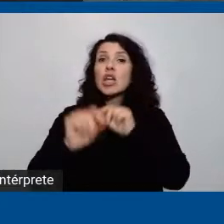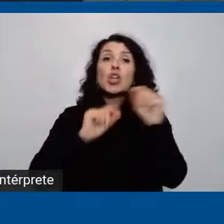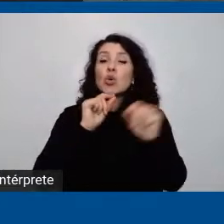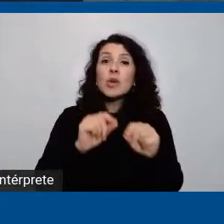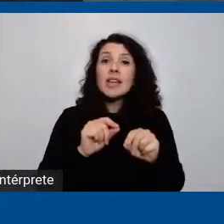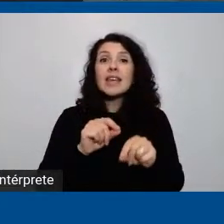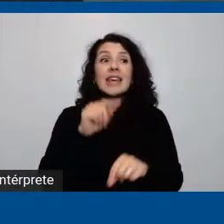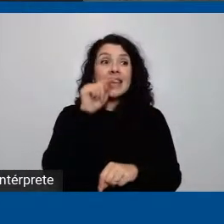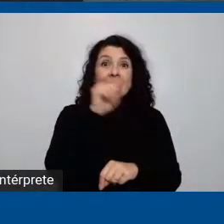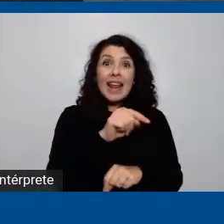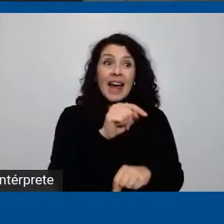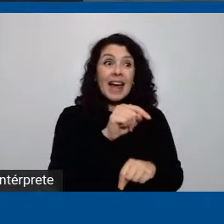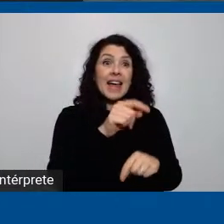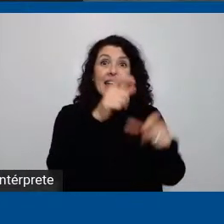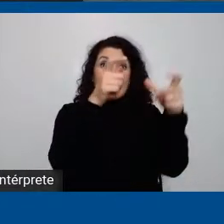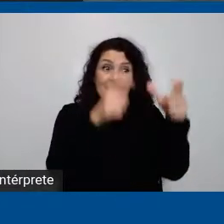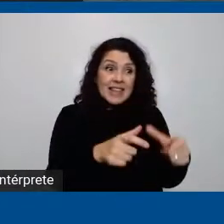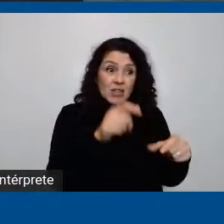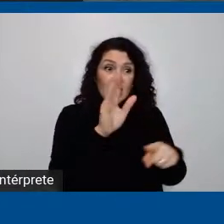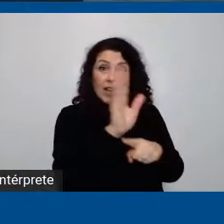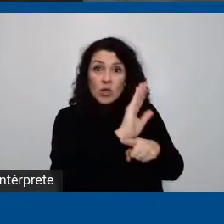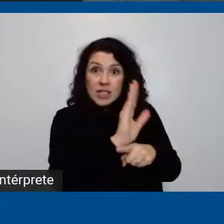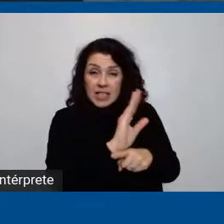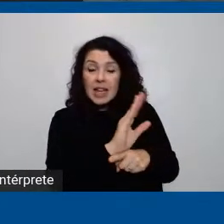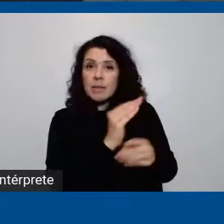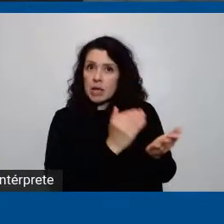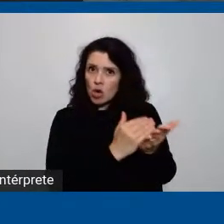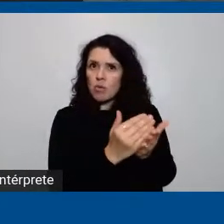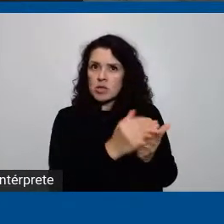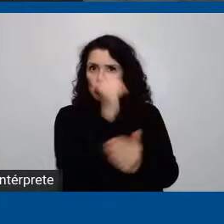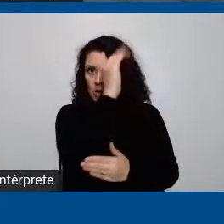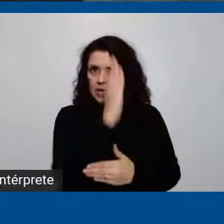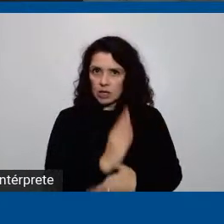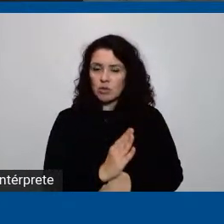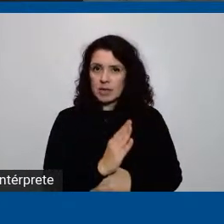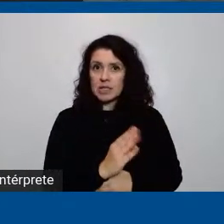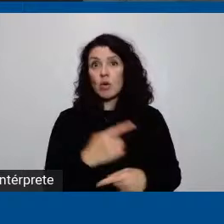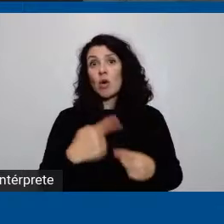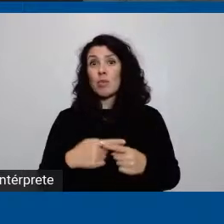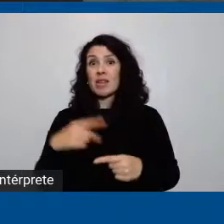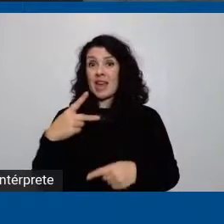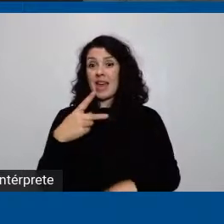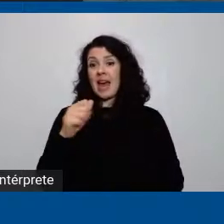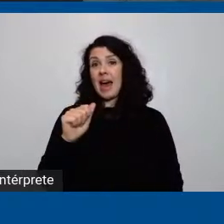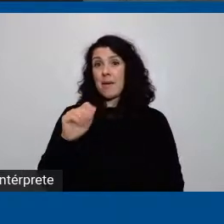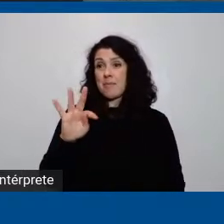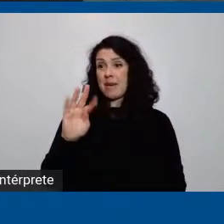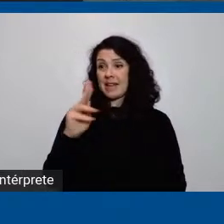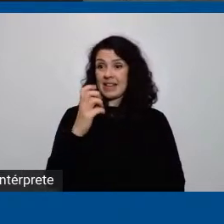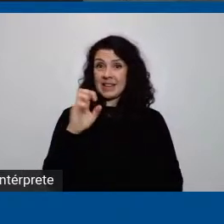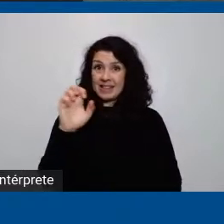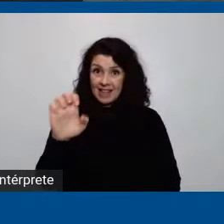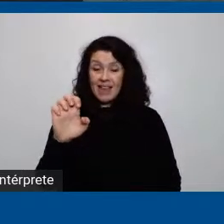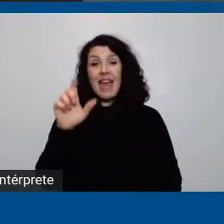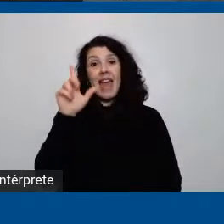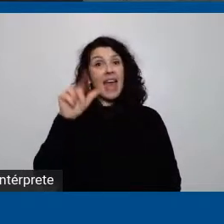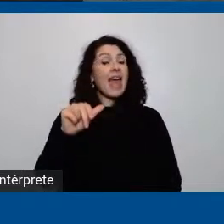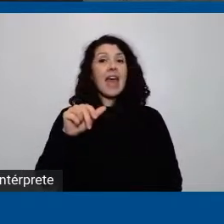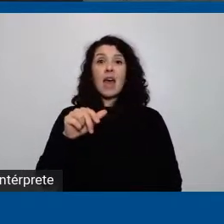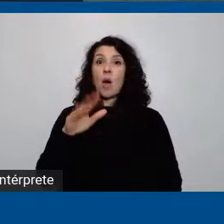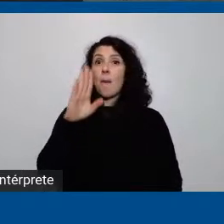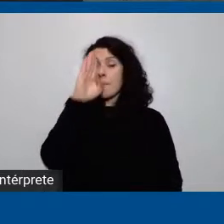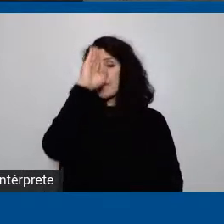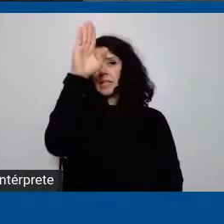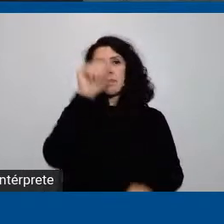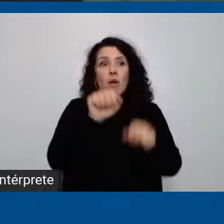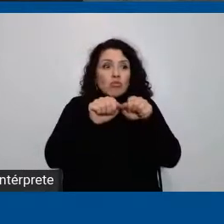no cinema no Brasil, porque eles eram os grandes distribuidores da Pathé, então, pelas cartas, nós podemos ver o